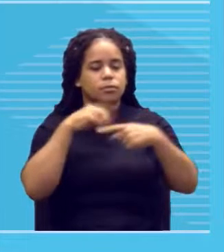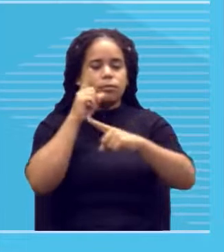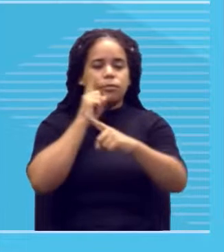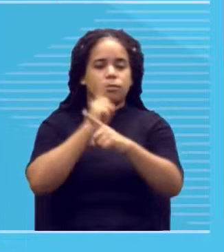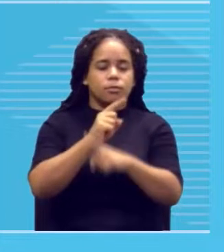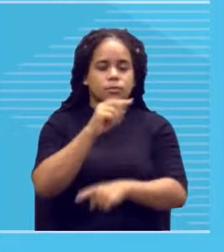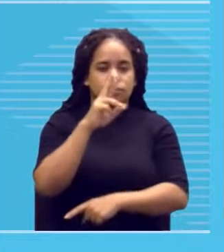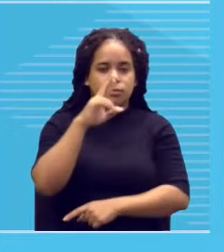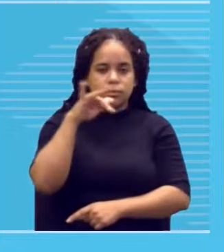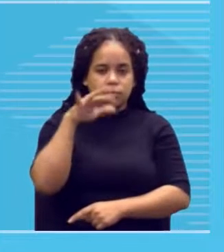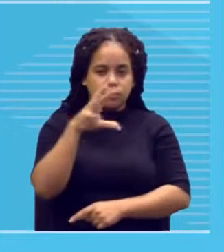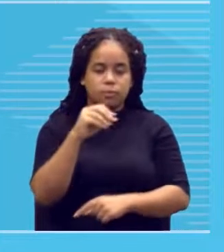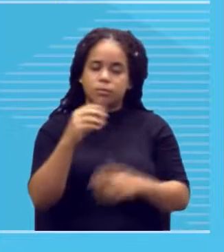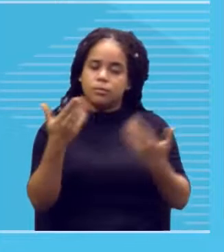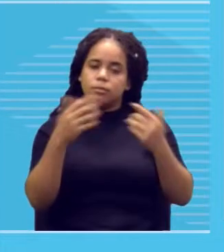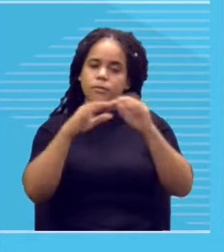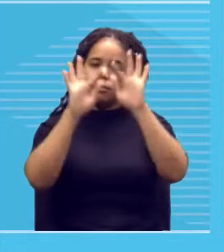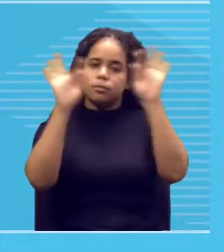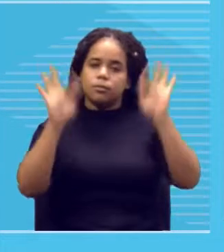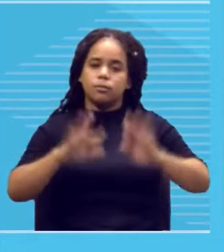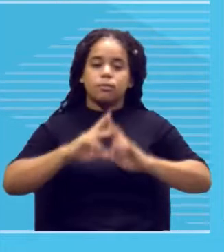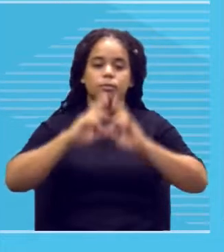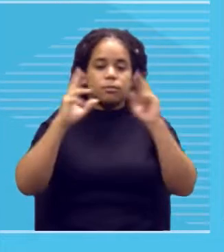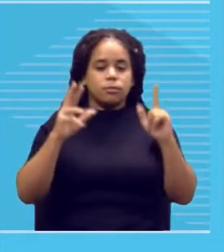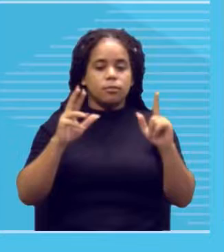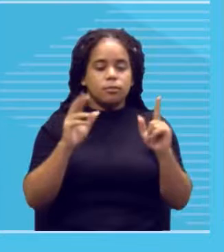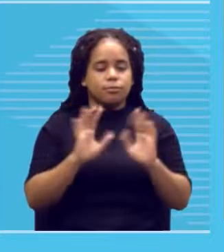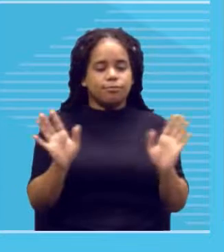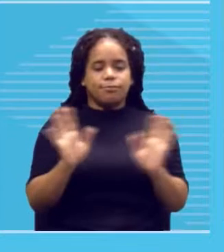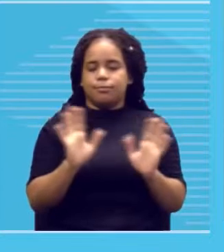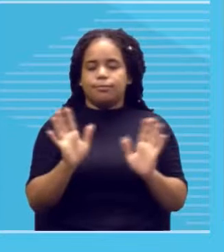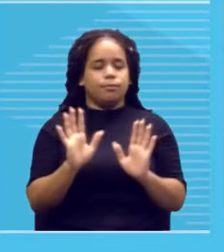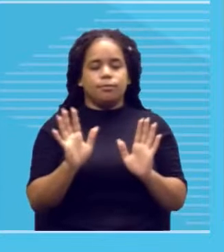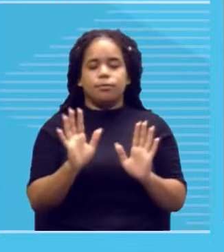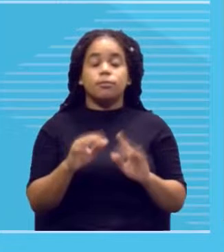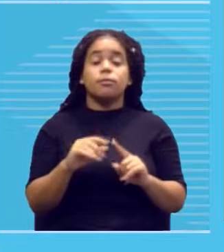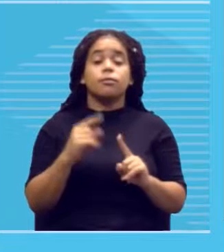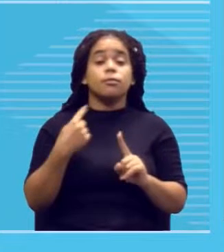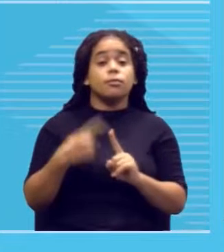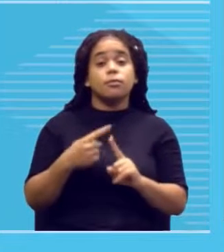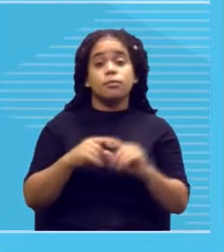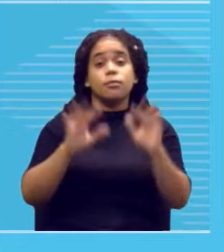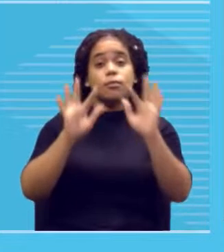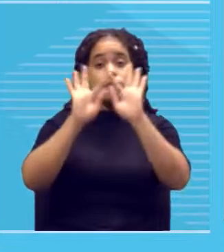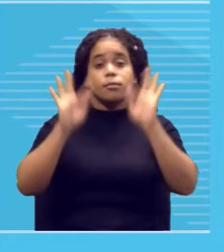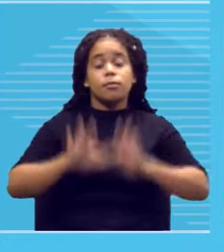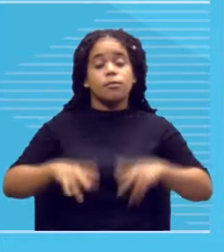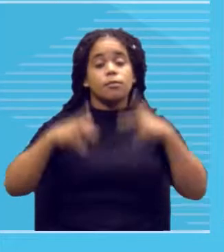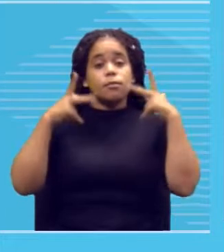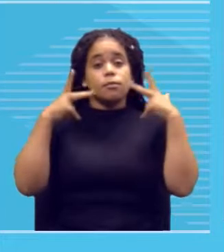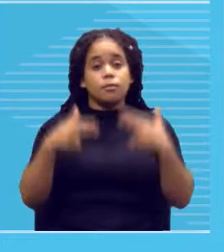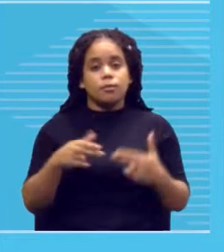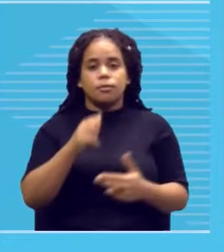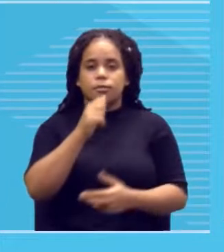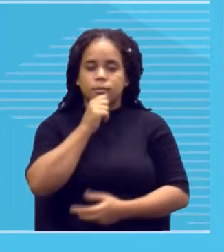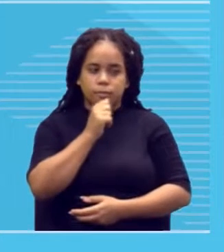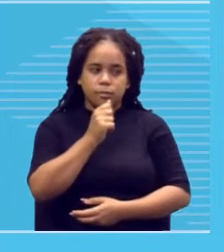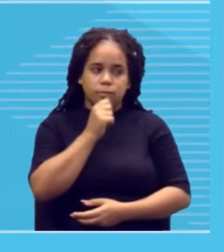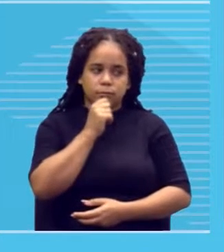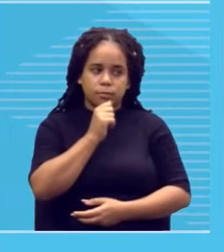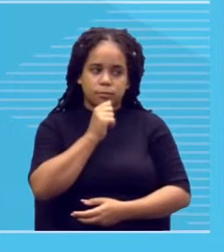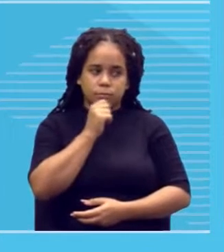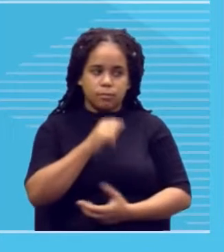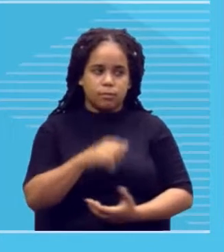então a fórmula é diferente ó a fórmula continua sendo a